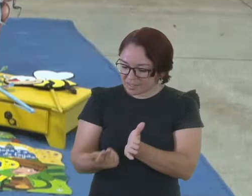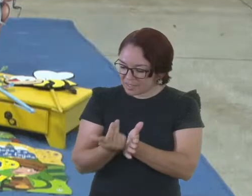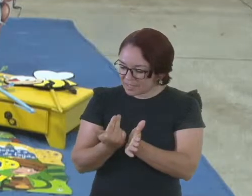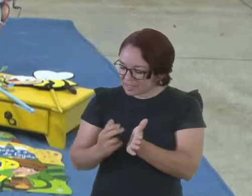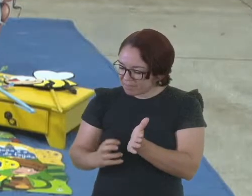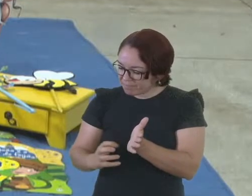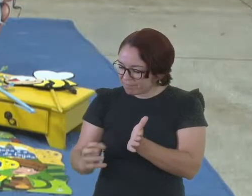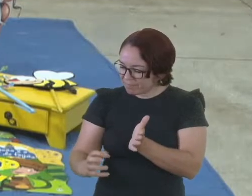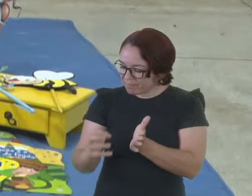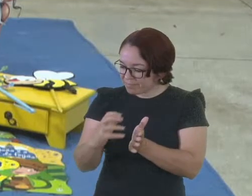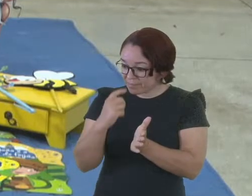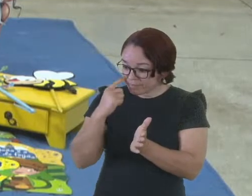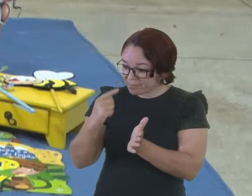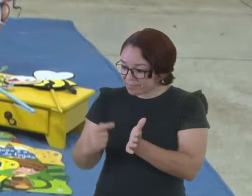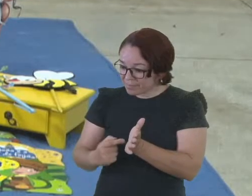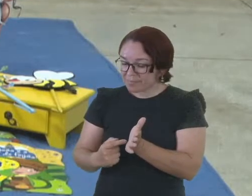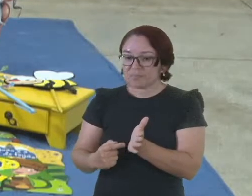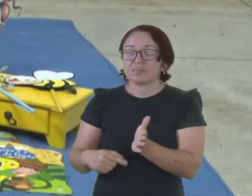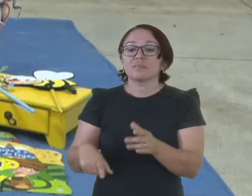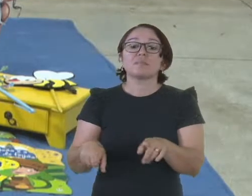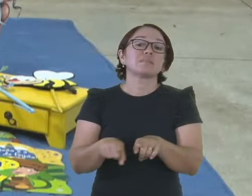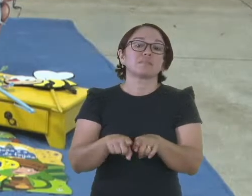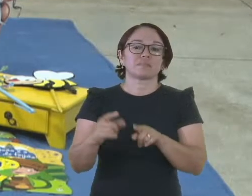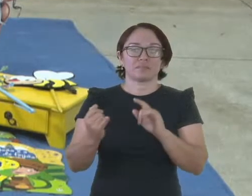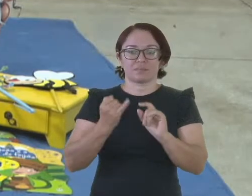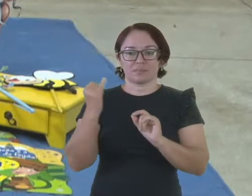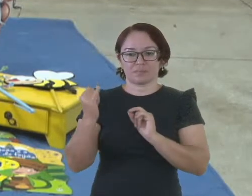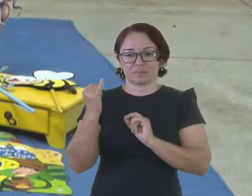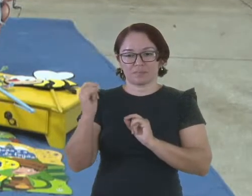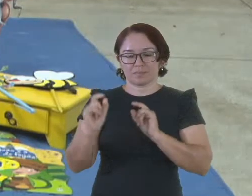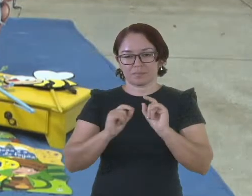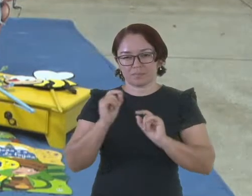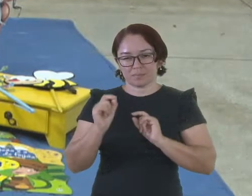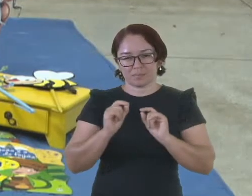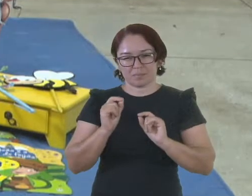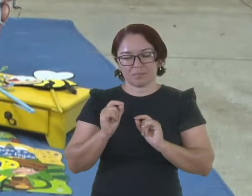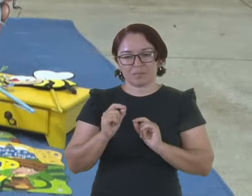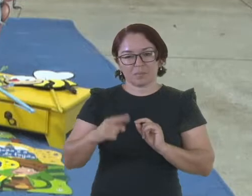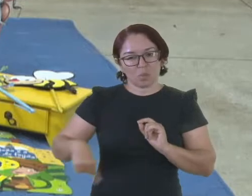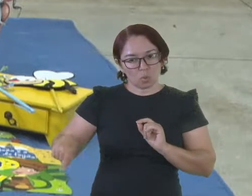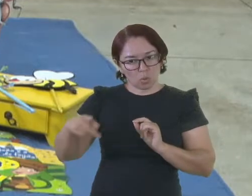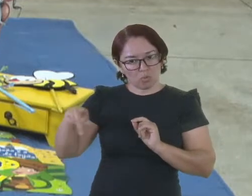outra coisa muito importante também, que a gente sempre faz nas escolas e no CMEI,